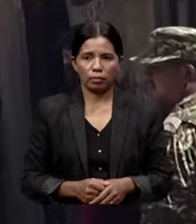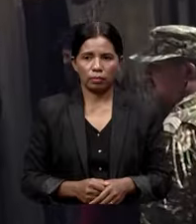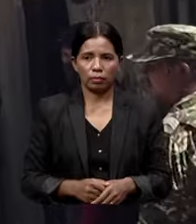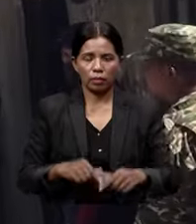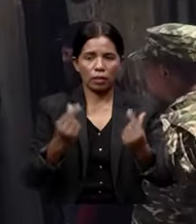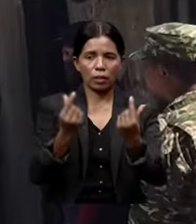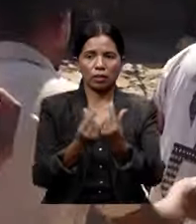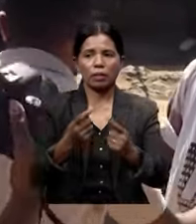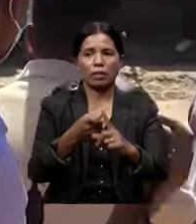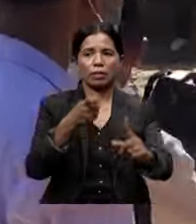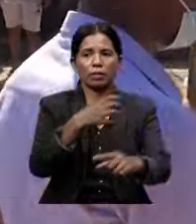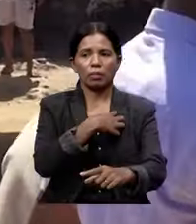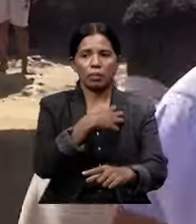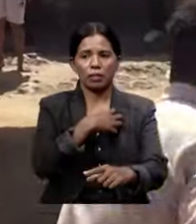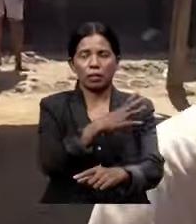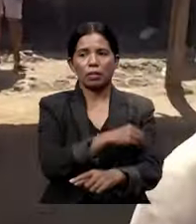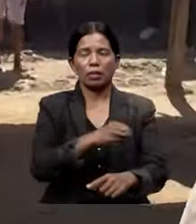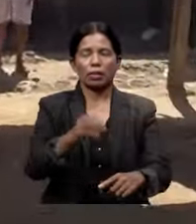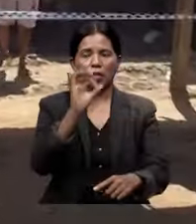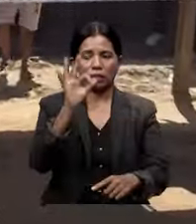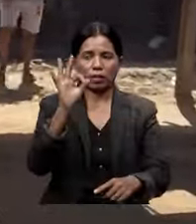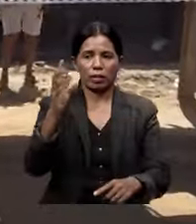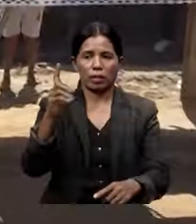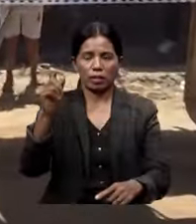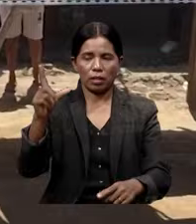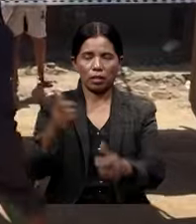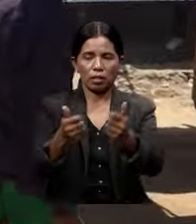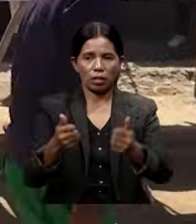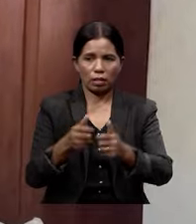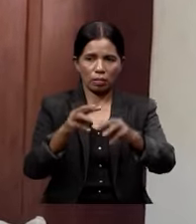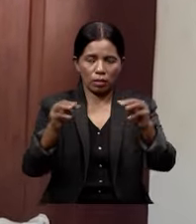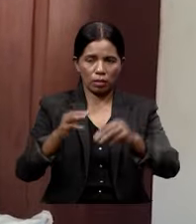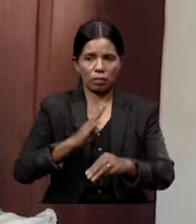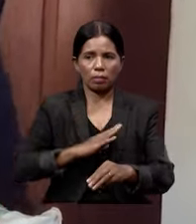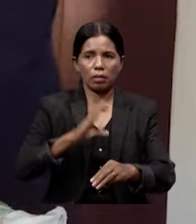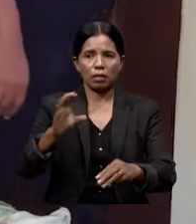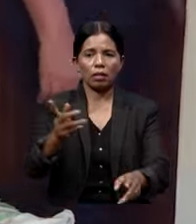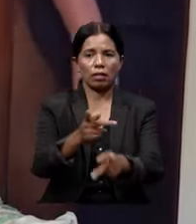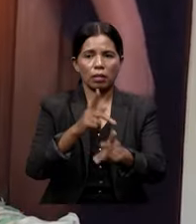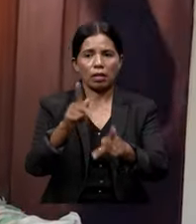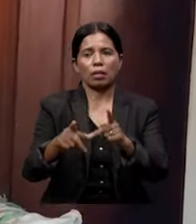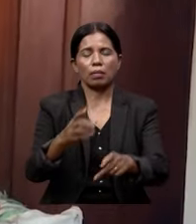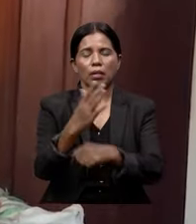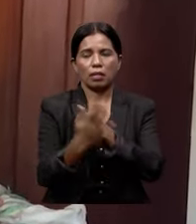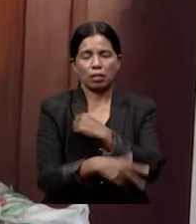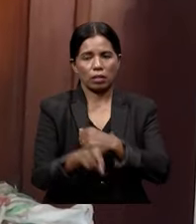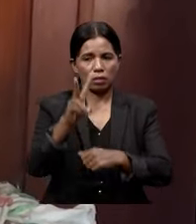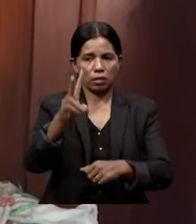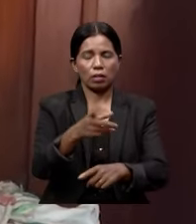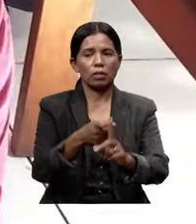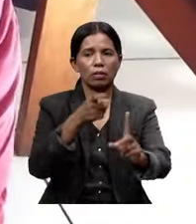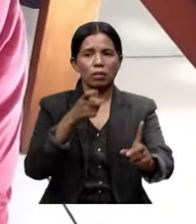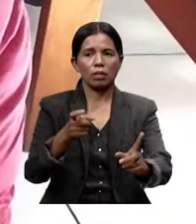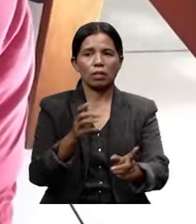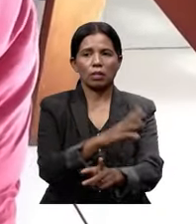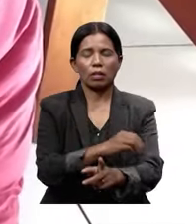Equipa conjunta Rússia PNTL e FFDTL na autoridade município Baucau assegura cidadão estrangeiro na rua Rússia